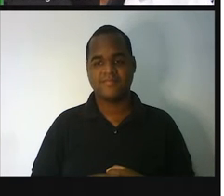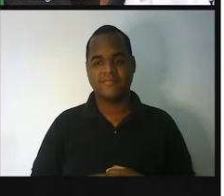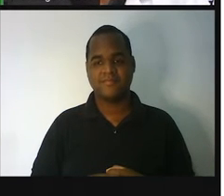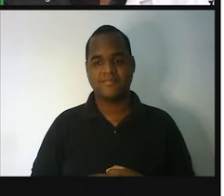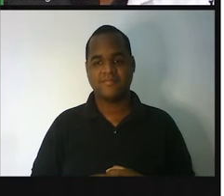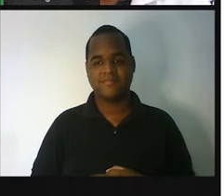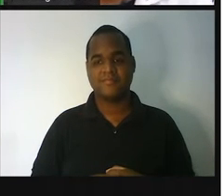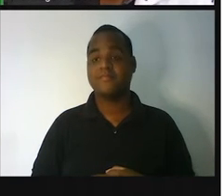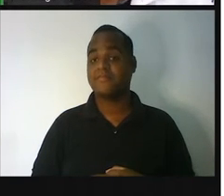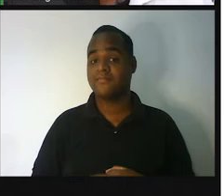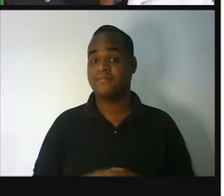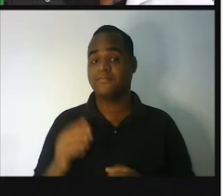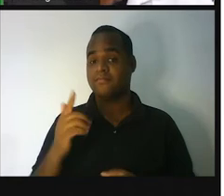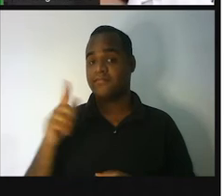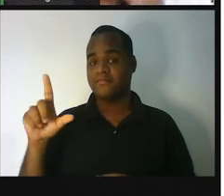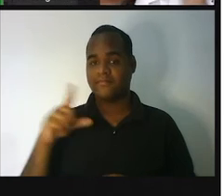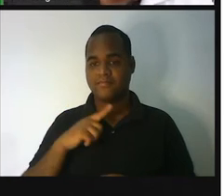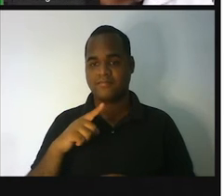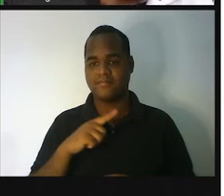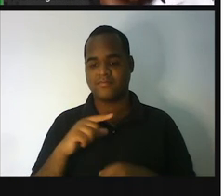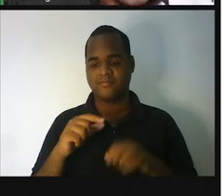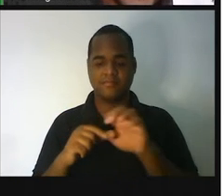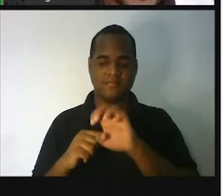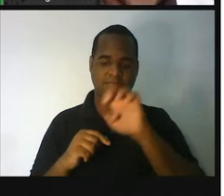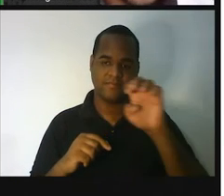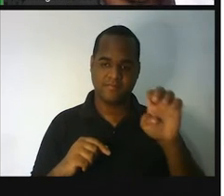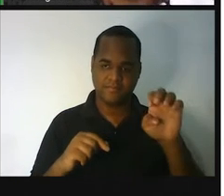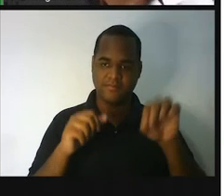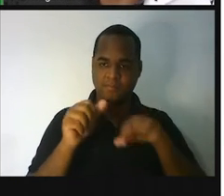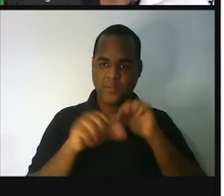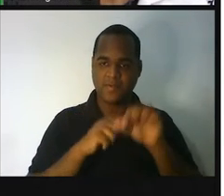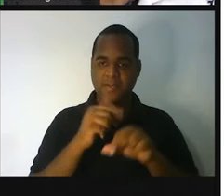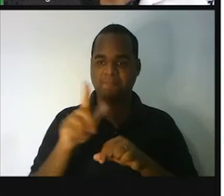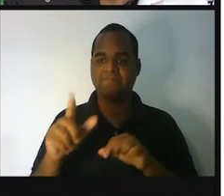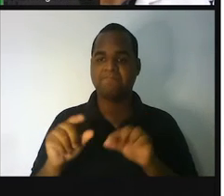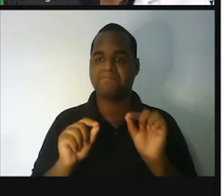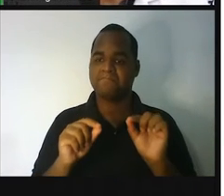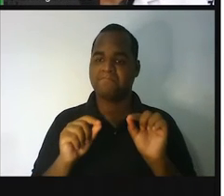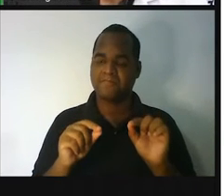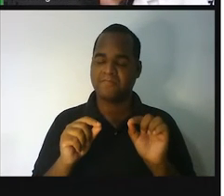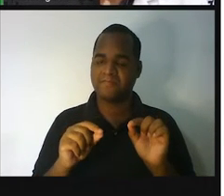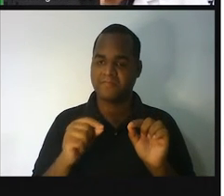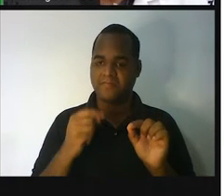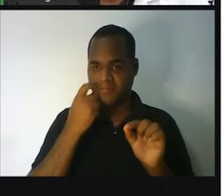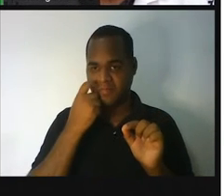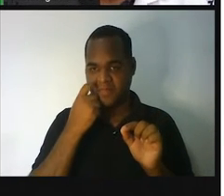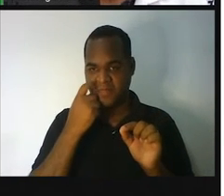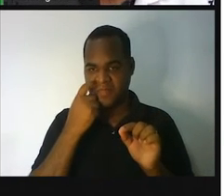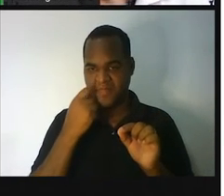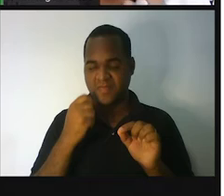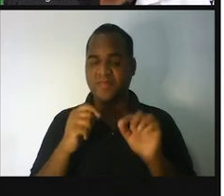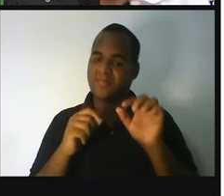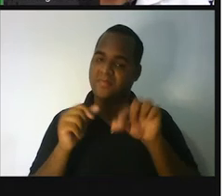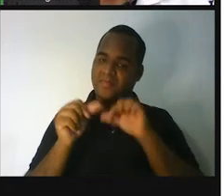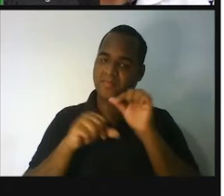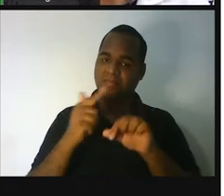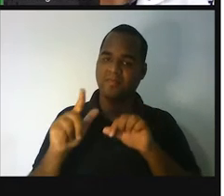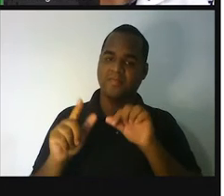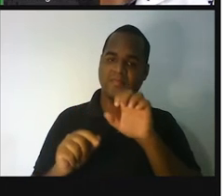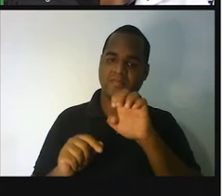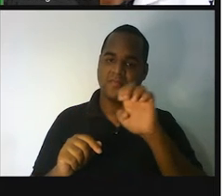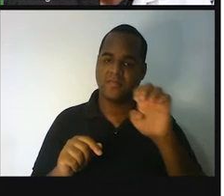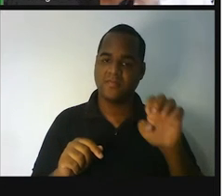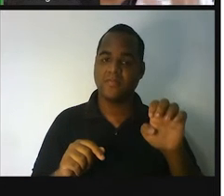Já se você for para a esquerda veja né quando a gente compra esquerda a gente vai